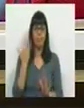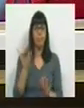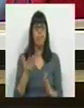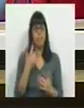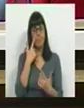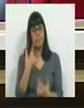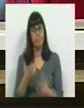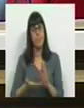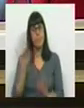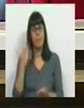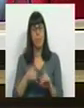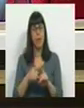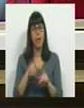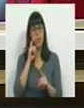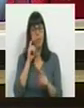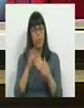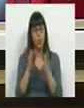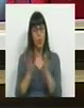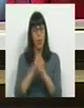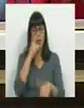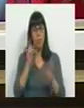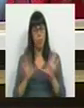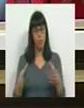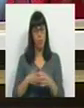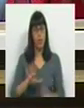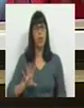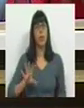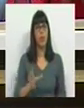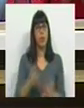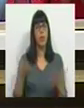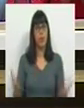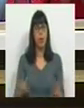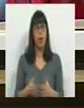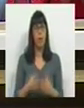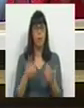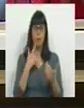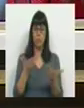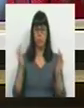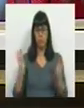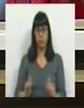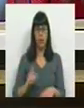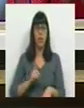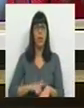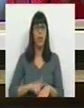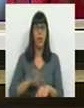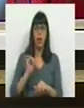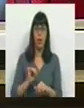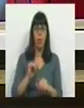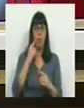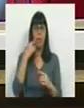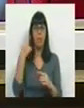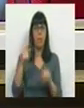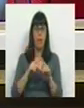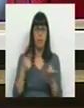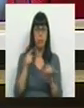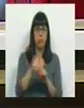mais significativo da cobertura total da população da região e para uma diminuição do tempo de viagem,